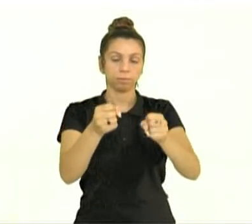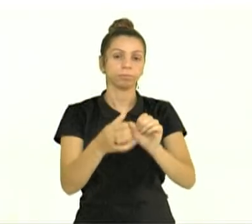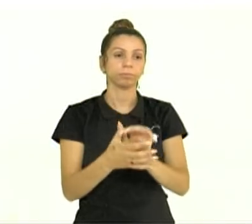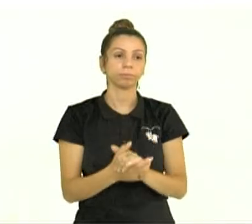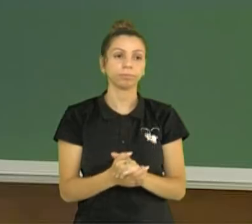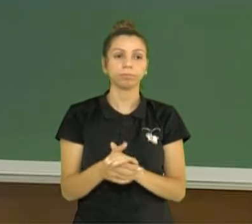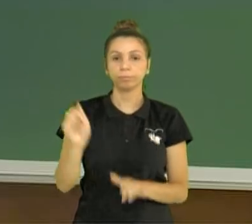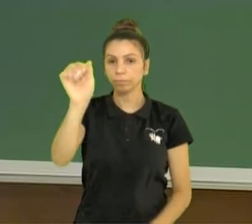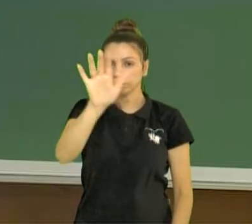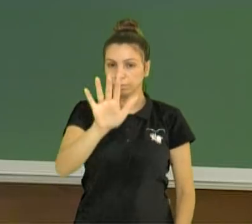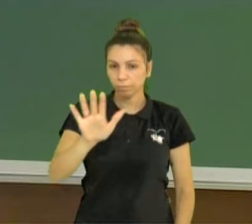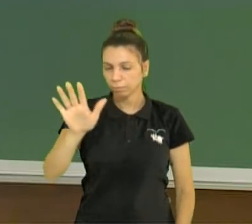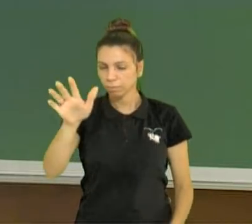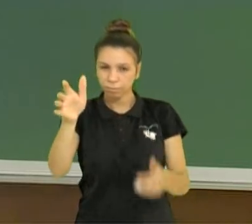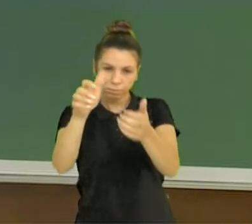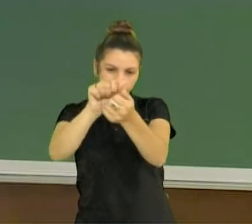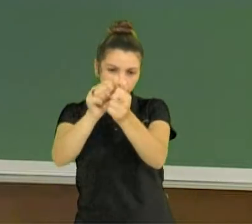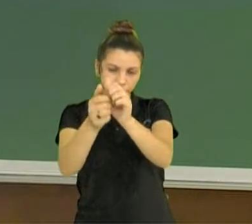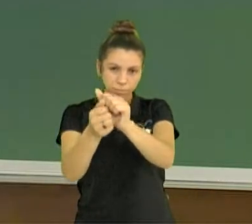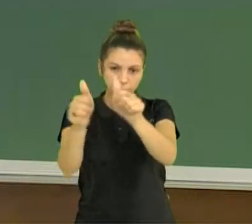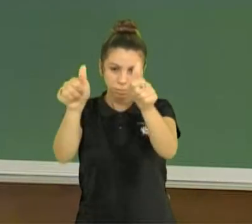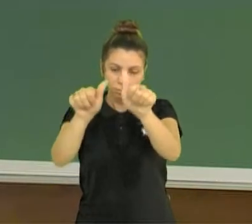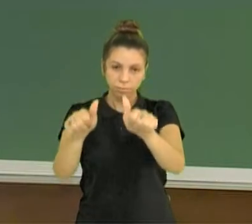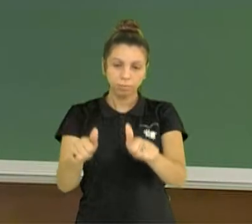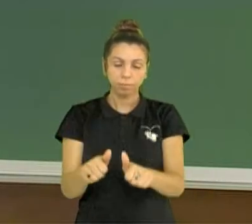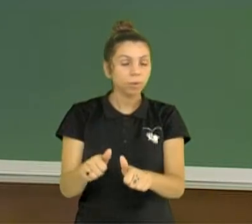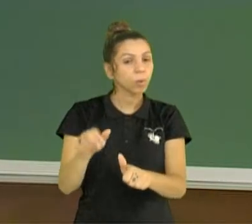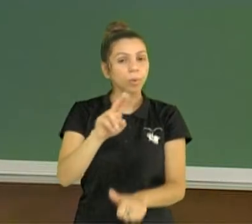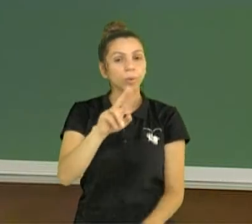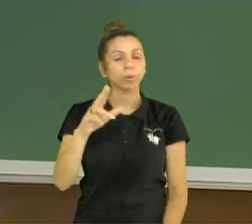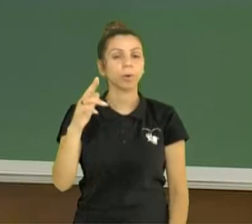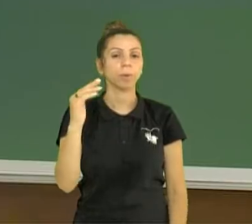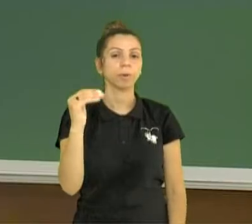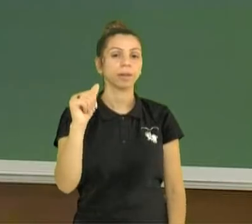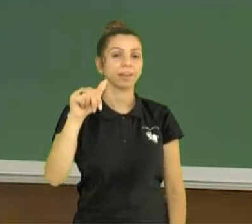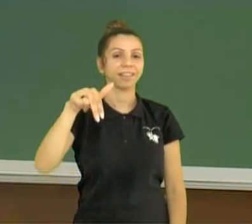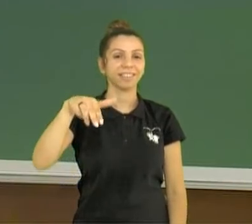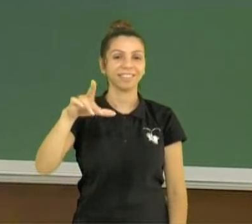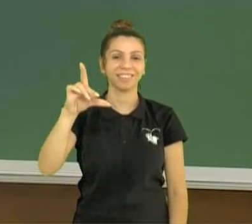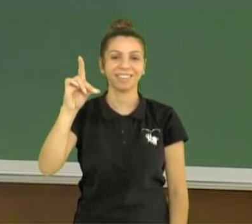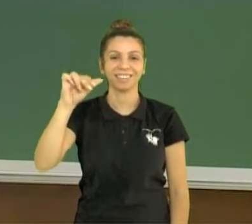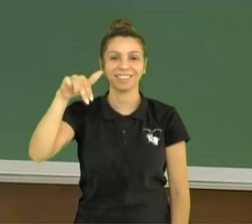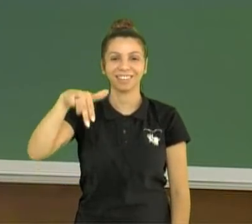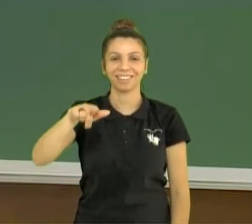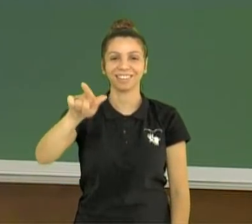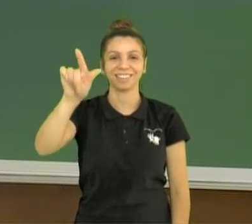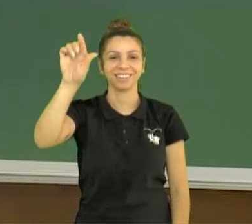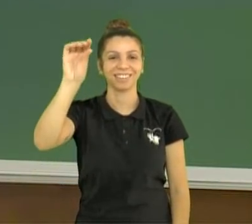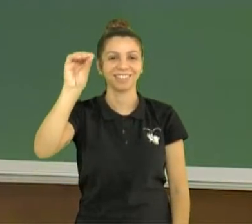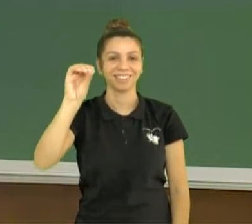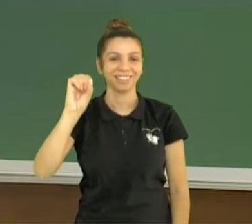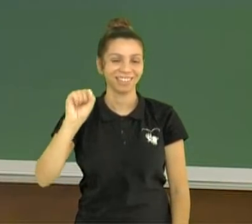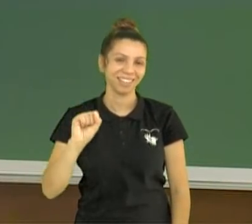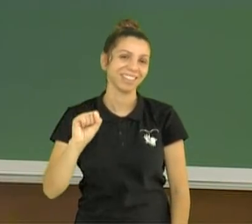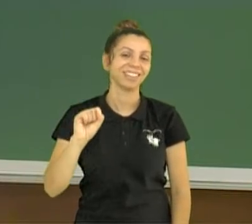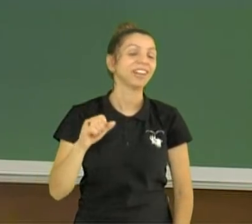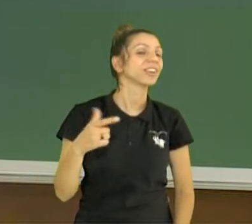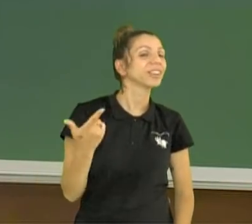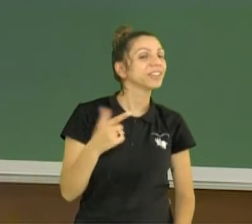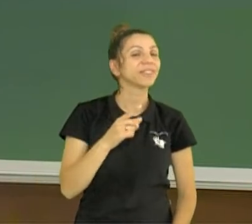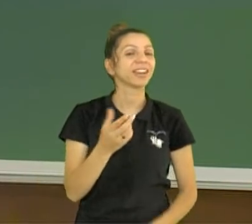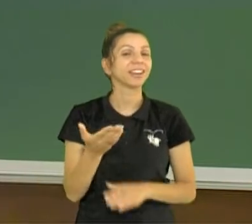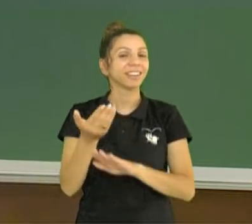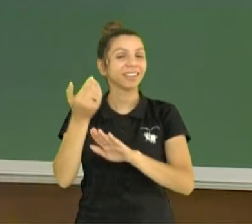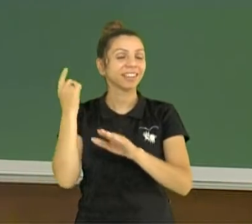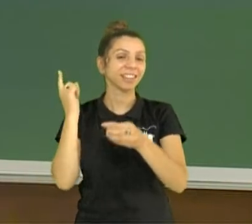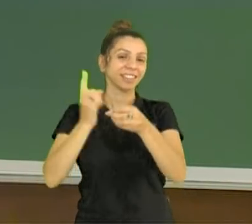vocês estão vendo, essa escultura, chamada Os Candangos. O que era isso, professor? Então, quando foi construída a cidade de Brasília, lá